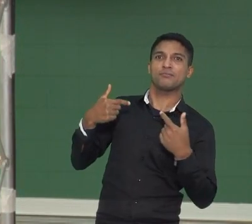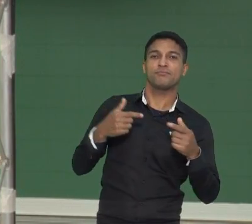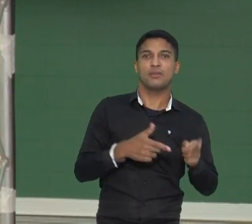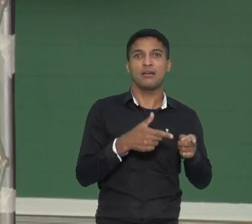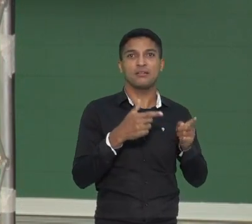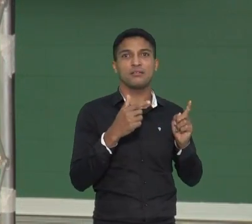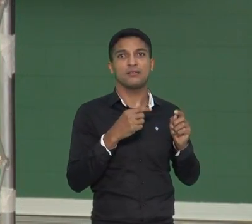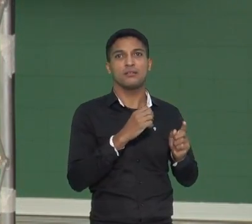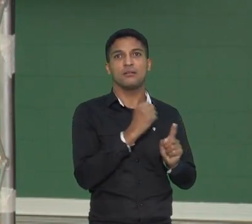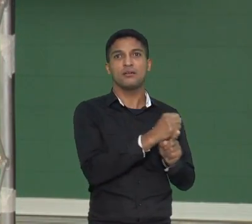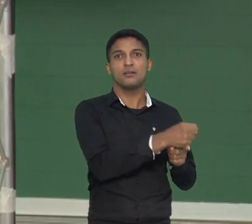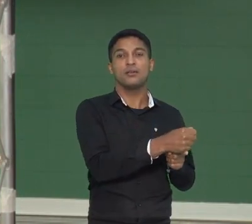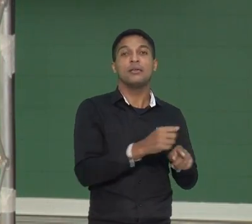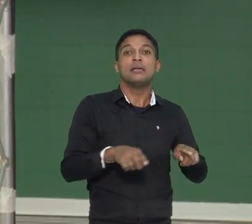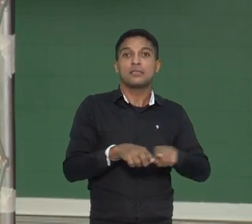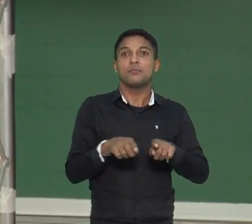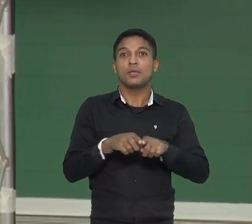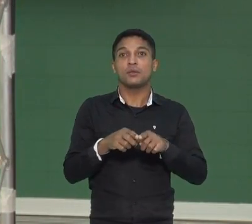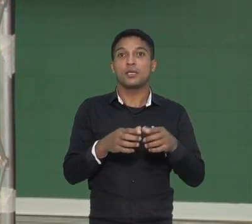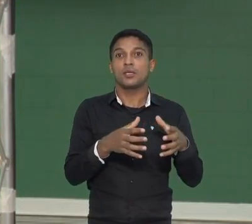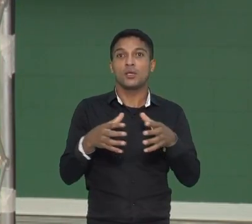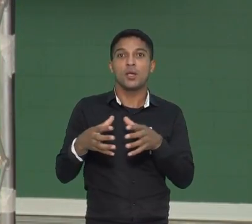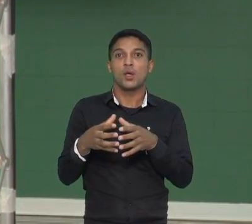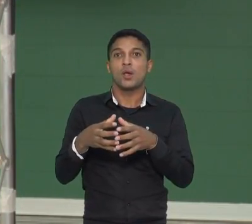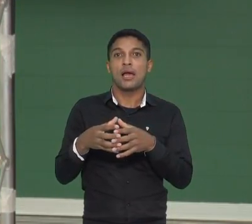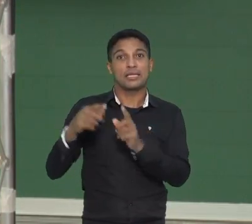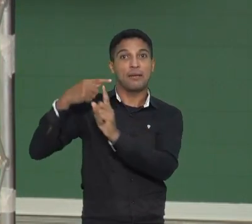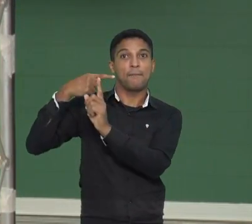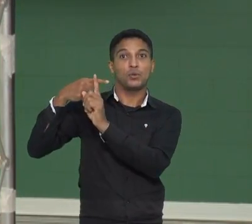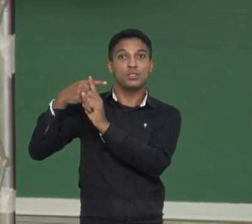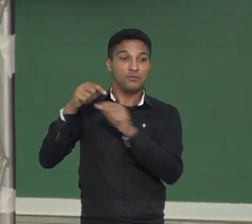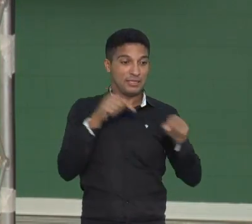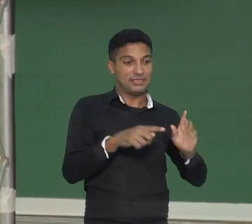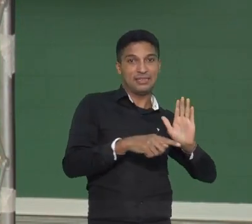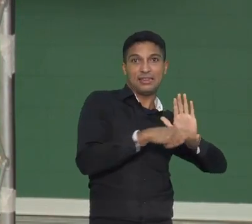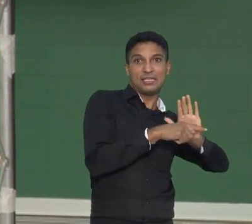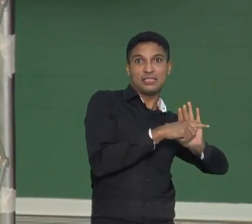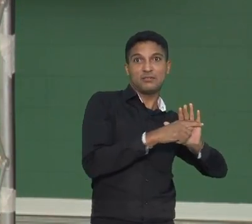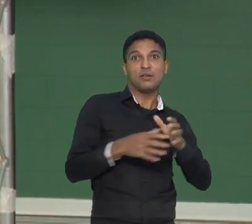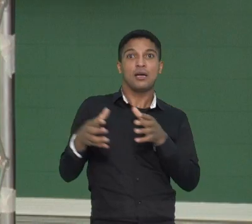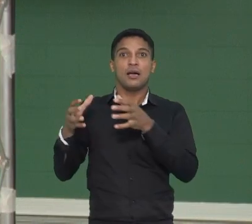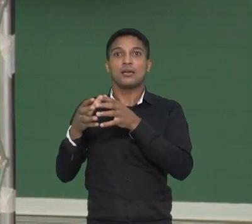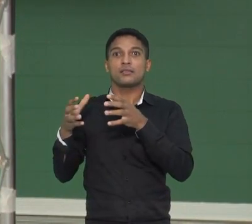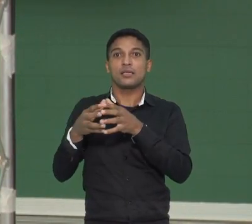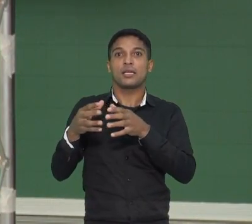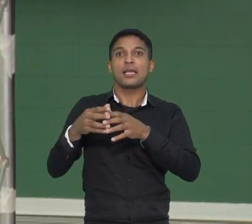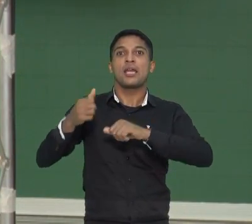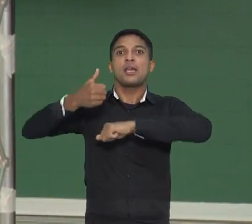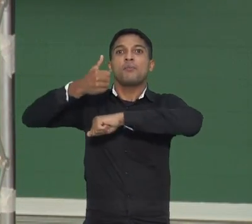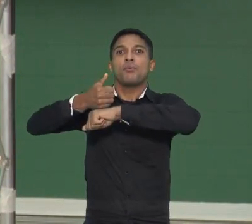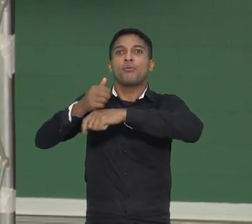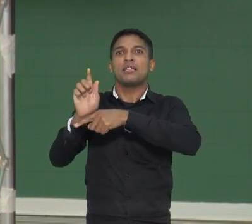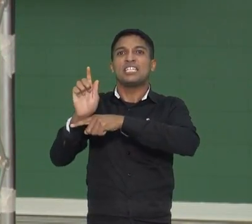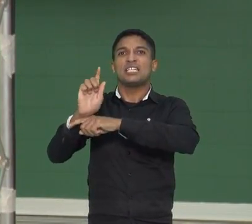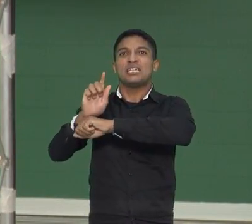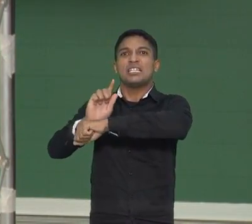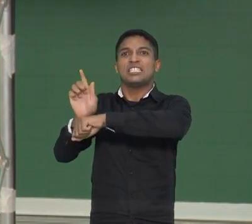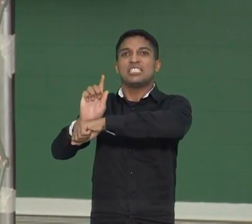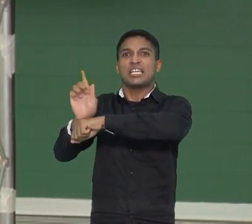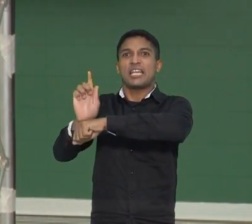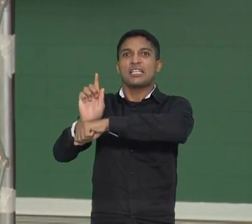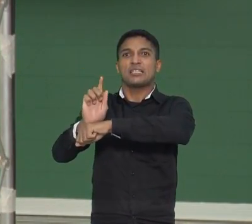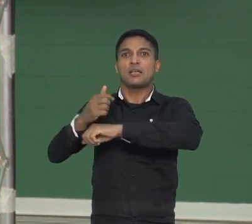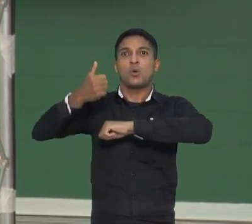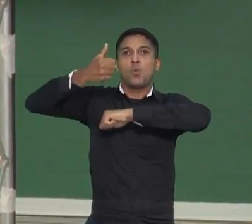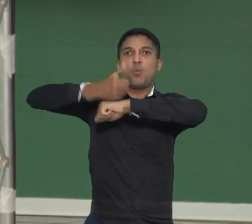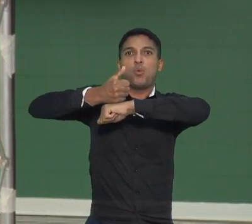de cargo de gerência, que é um aspecto positivo, apenas 30% ocupam cargos assim de supervisão, de